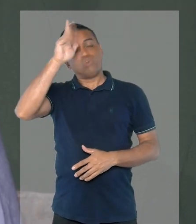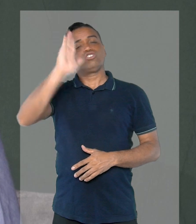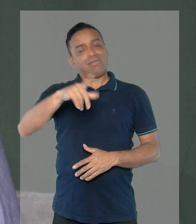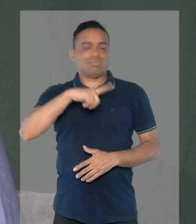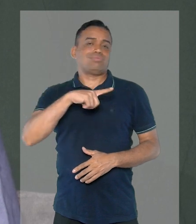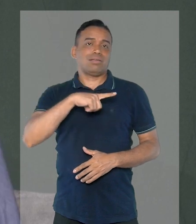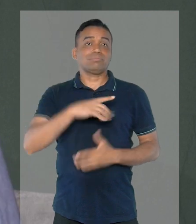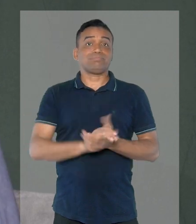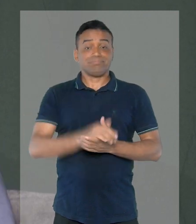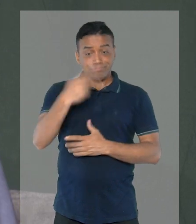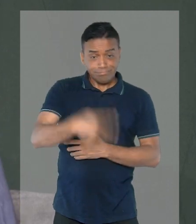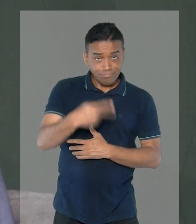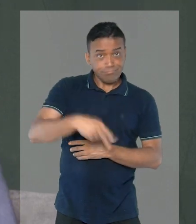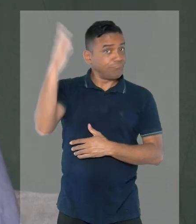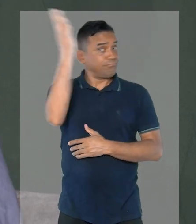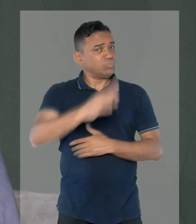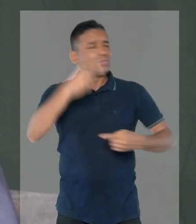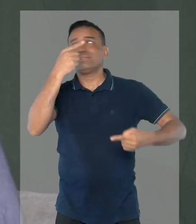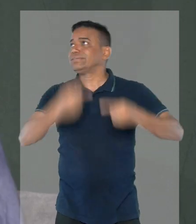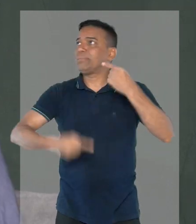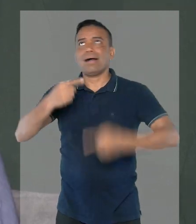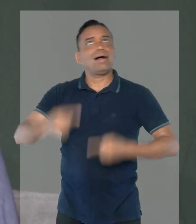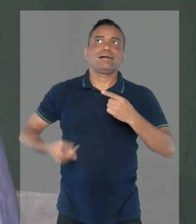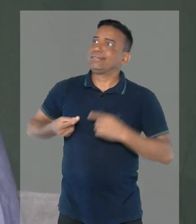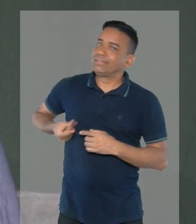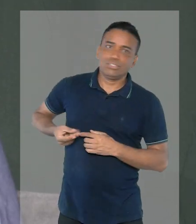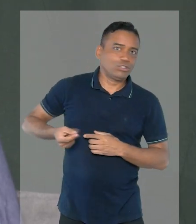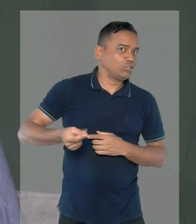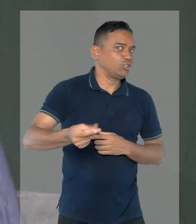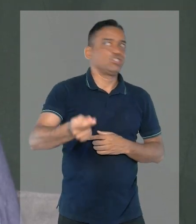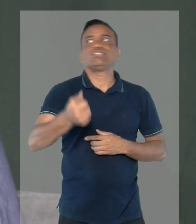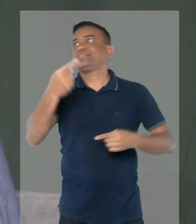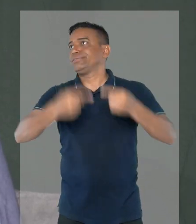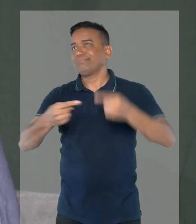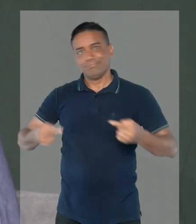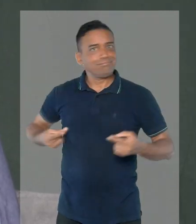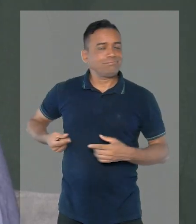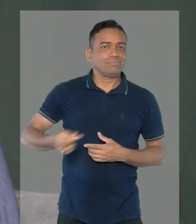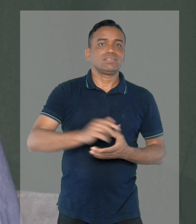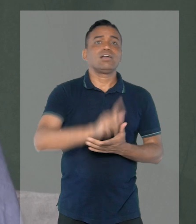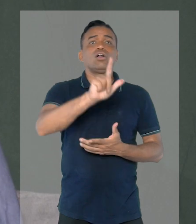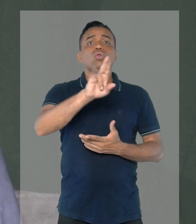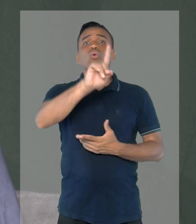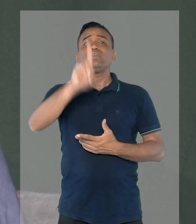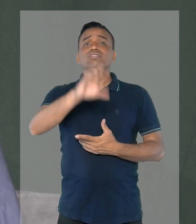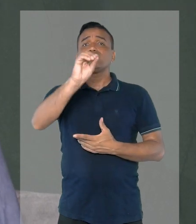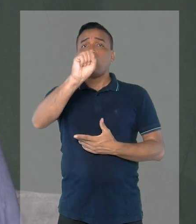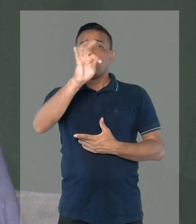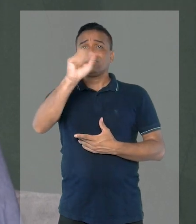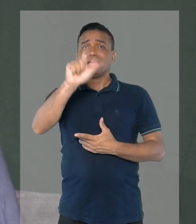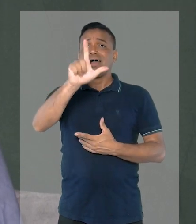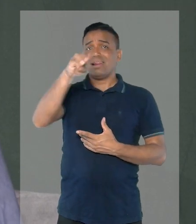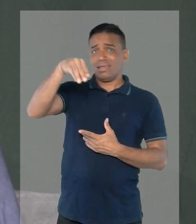tem isso. No Brasil, esse debate já está aí correndo rios de tinta sobre isso. O Luiz Costa Lima trata isso